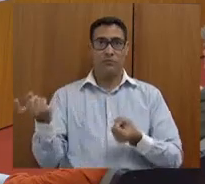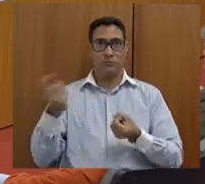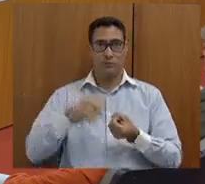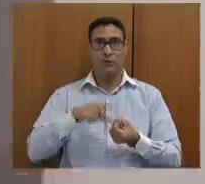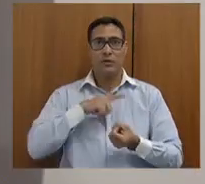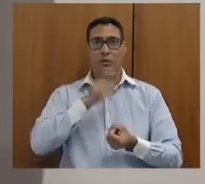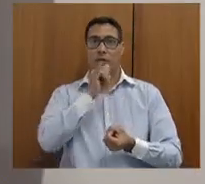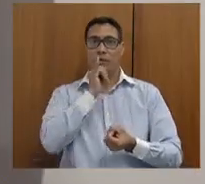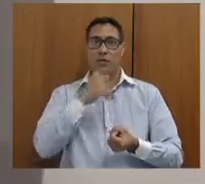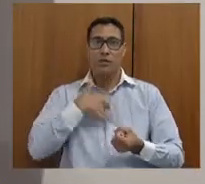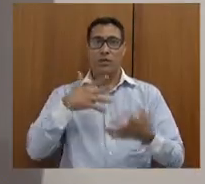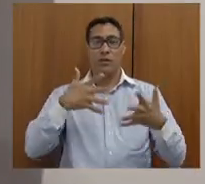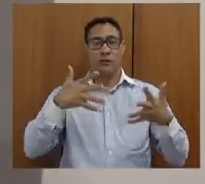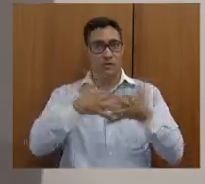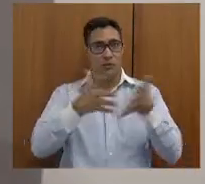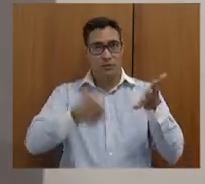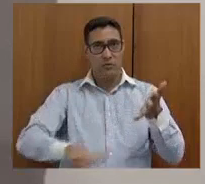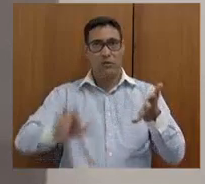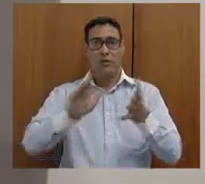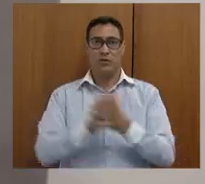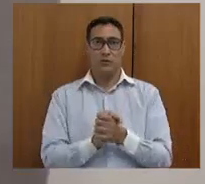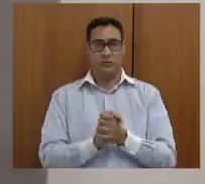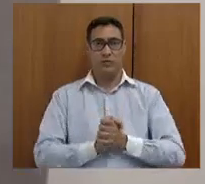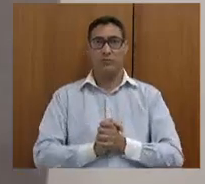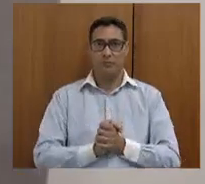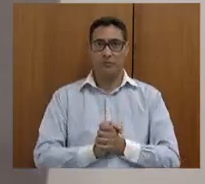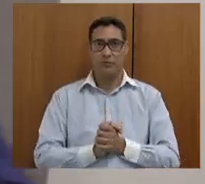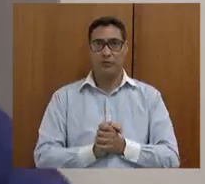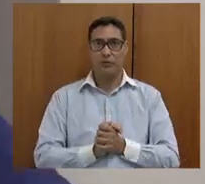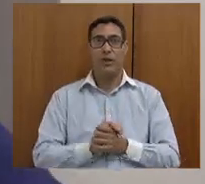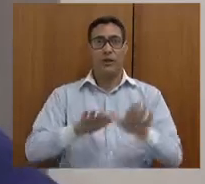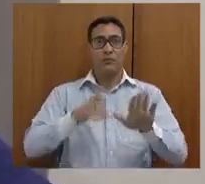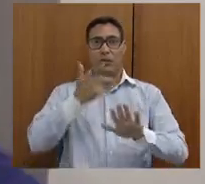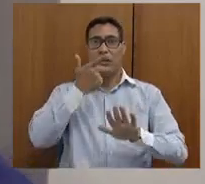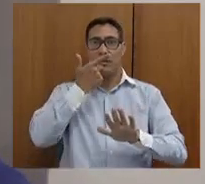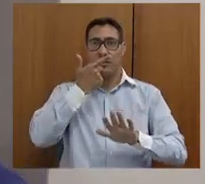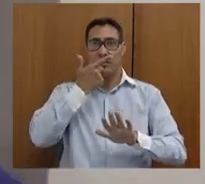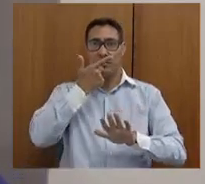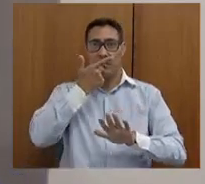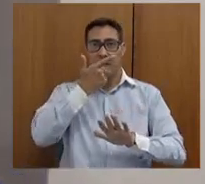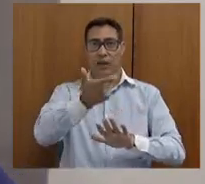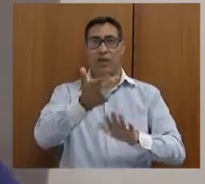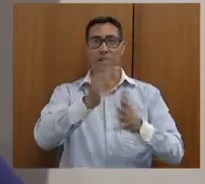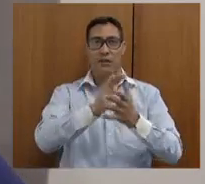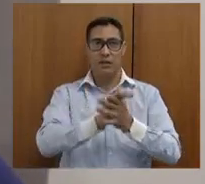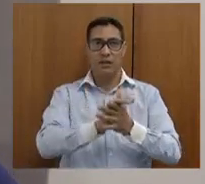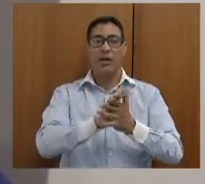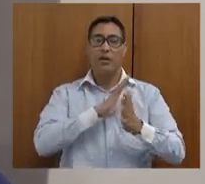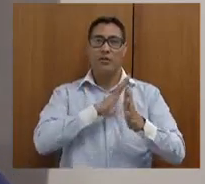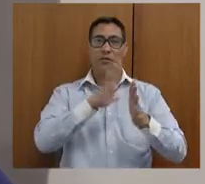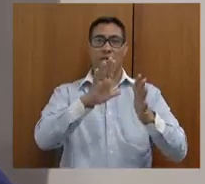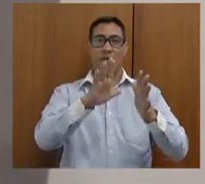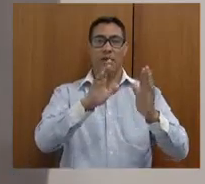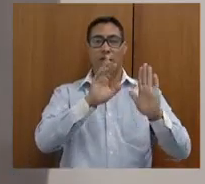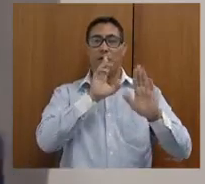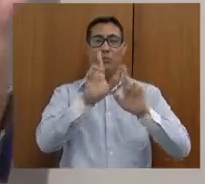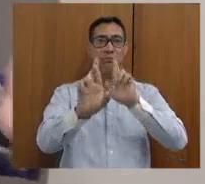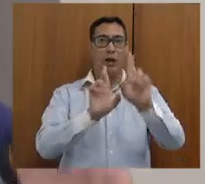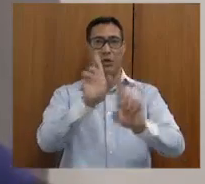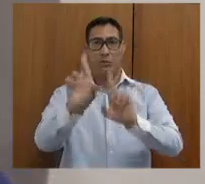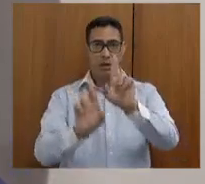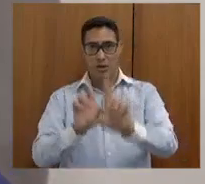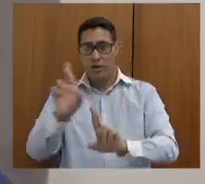interrompido novamente que as minhas falas foram simplesmente respostas